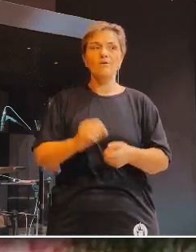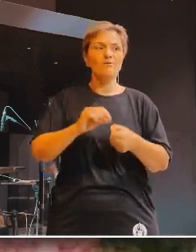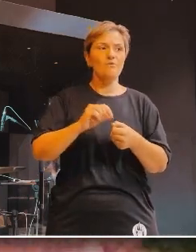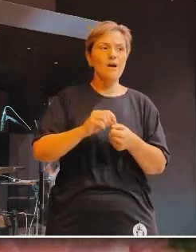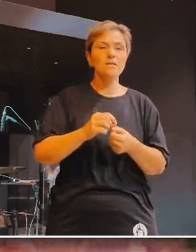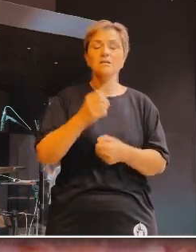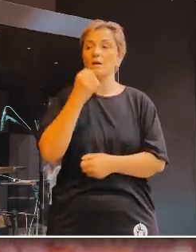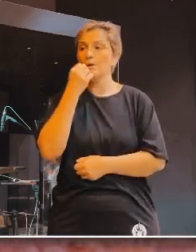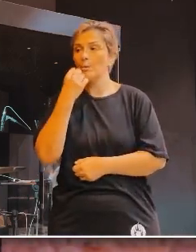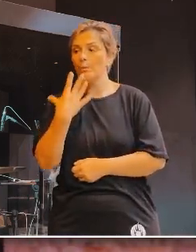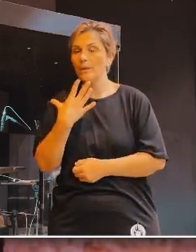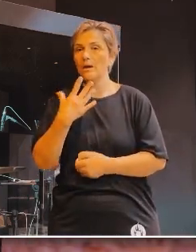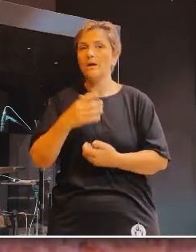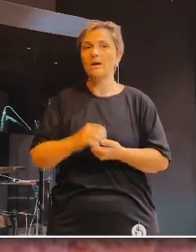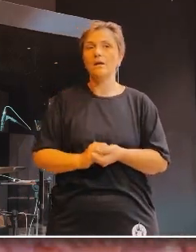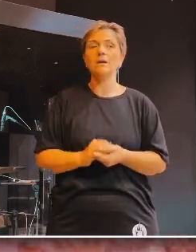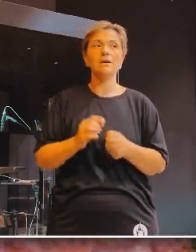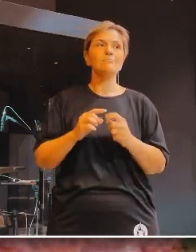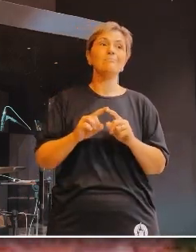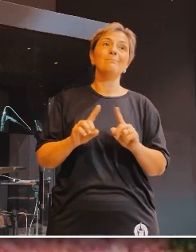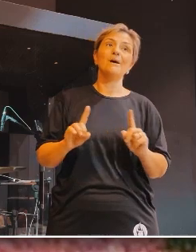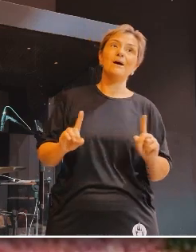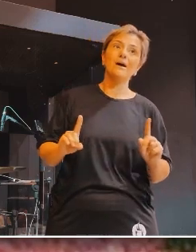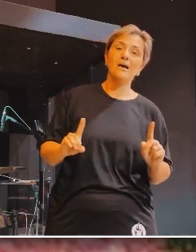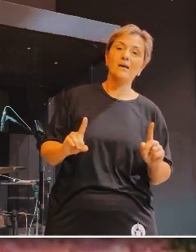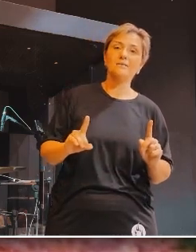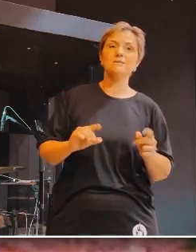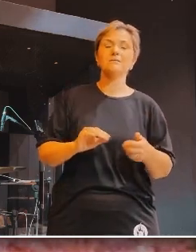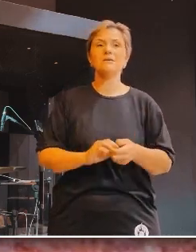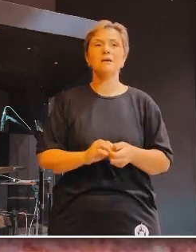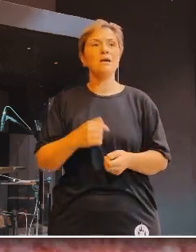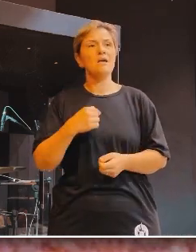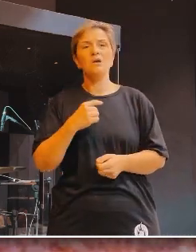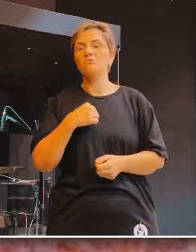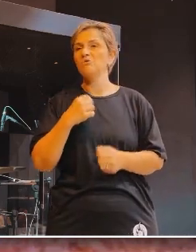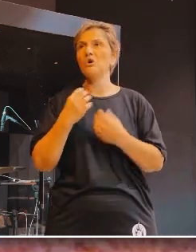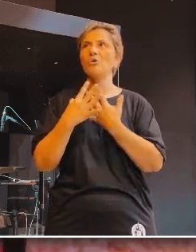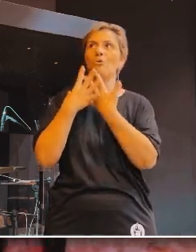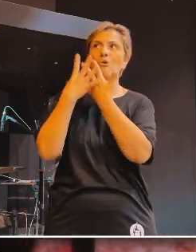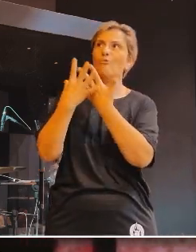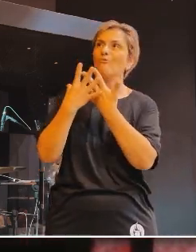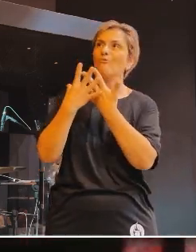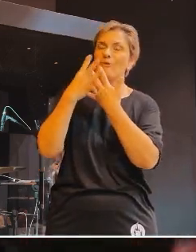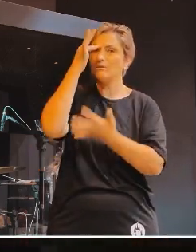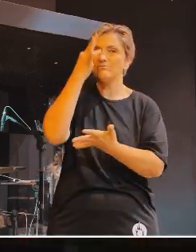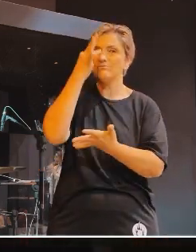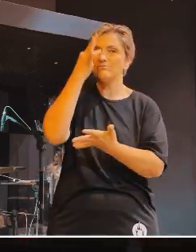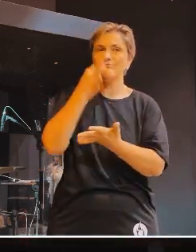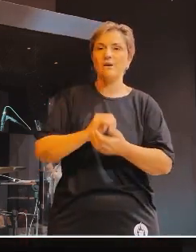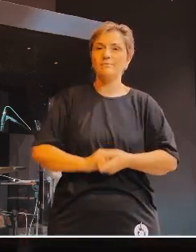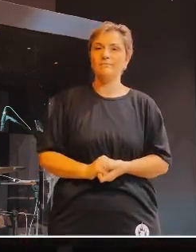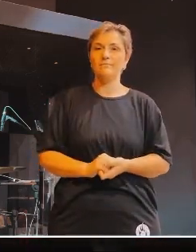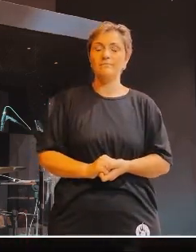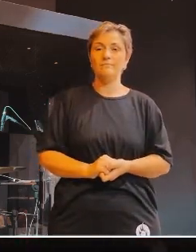Fazer o bem, mas eu não confesso fé nenhuma.